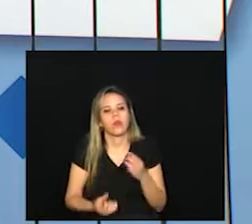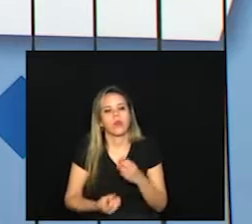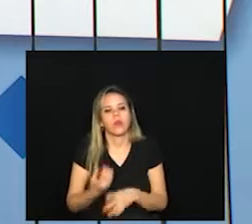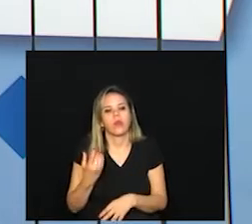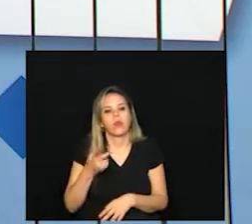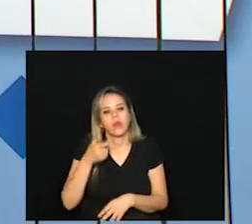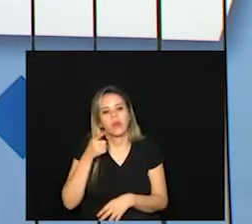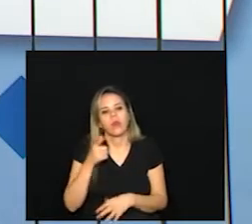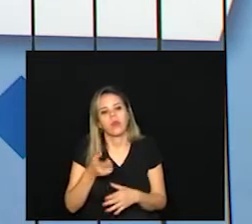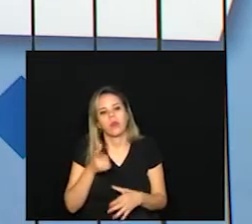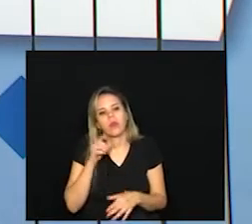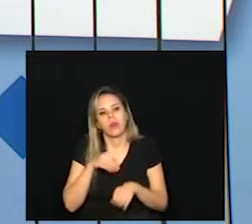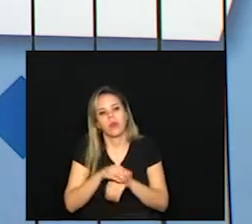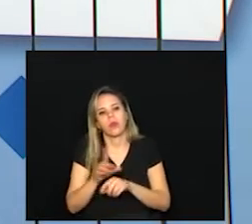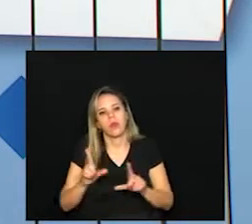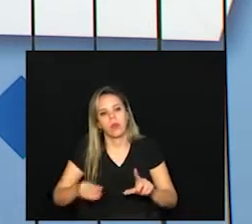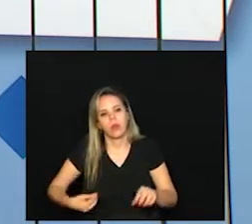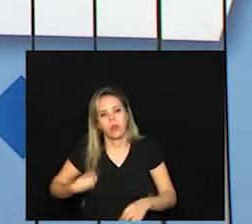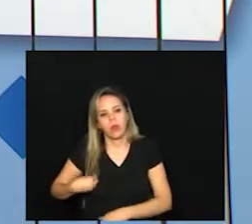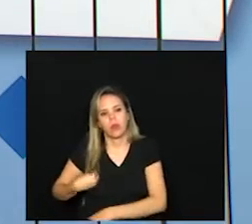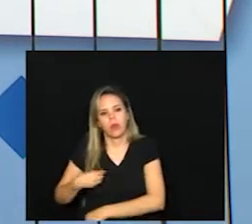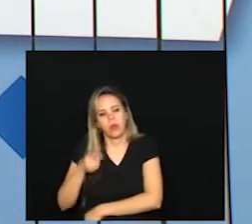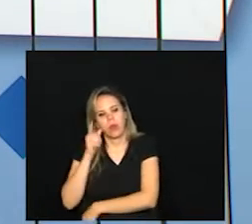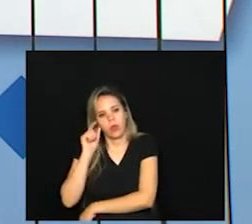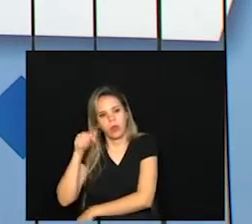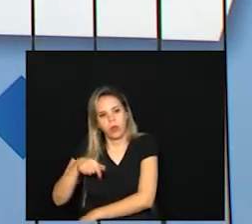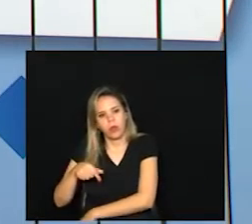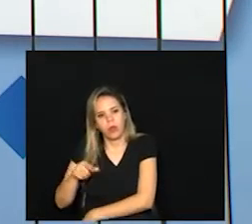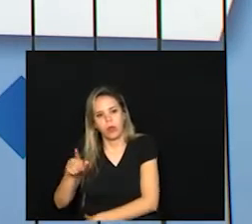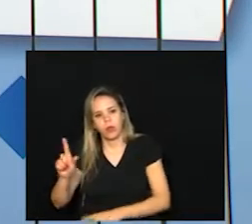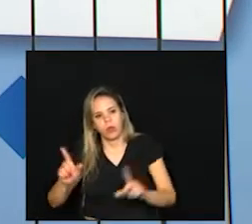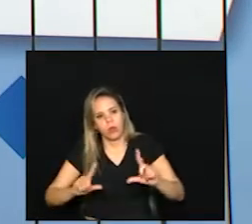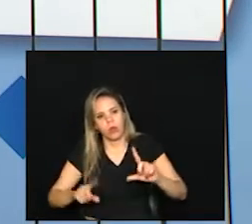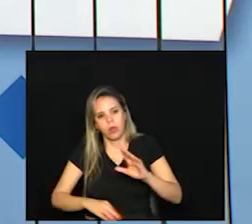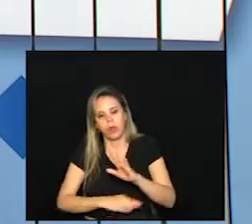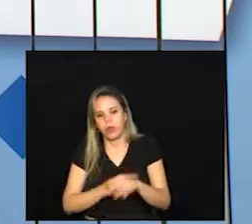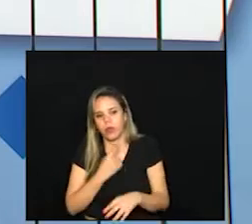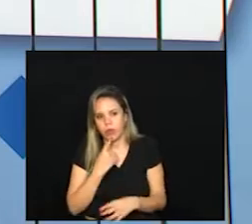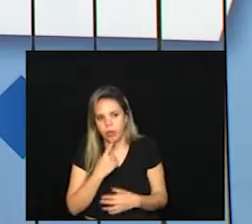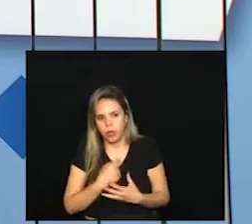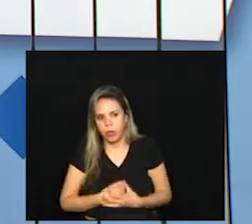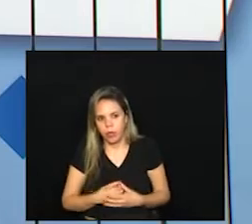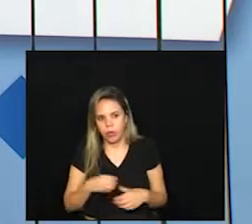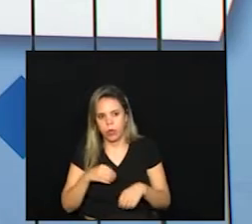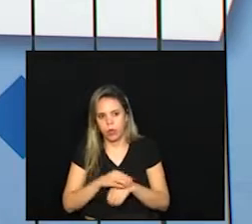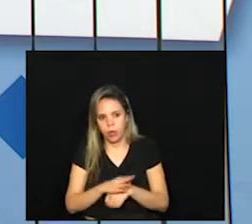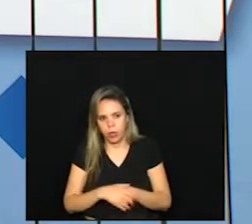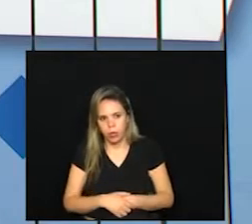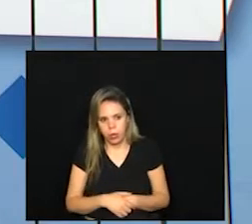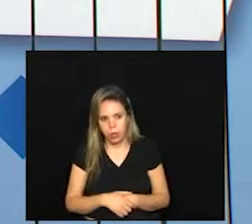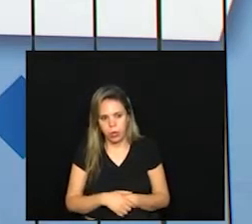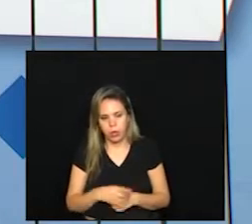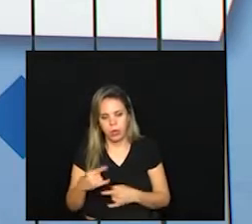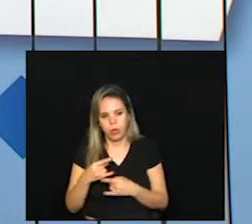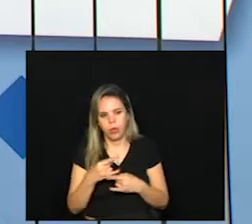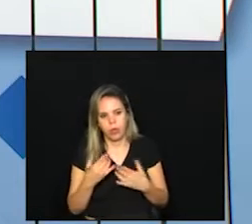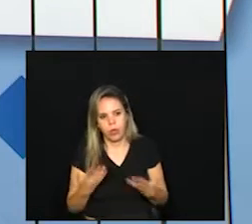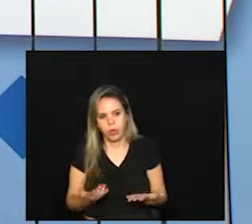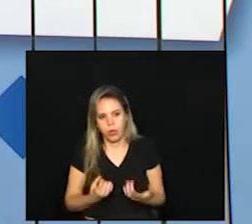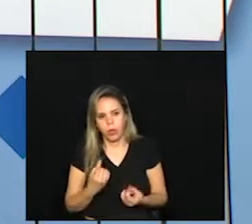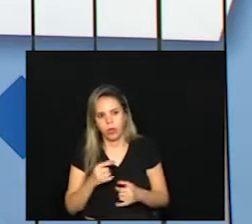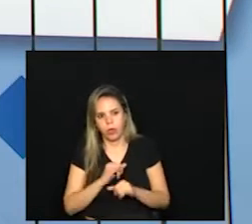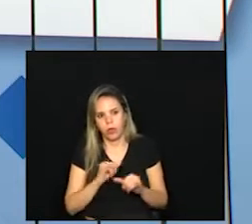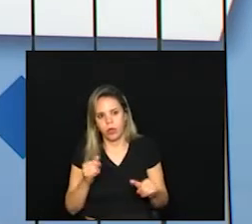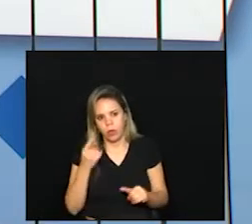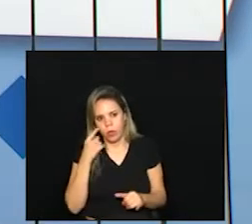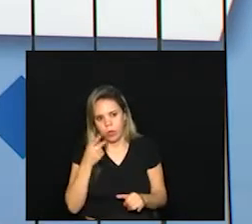aconteceu com transmissão ao vivo ontem pela TV Câmara Campinas. Ela trouxe, inclusive, nessa live, alguns